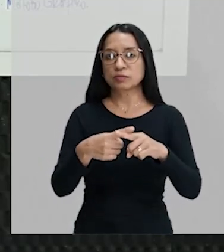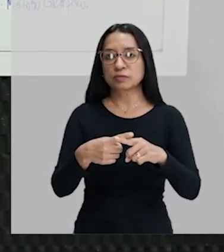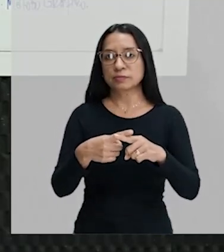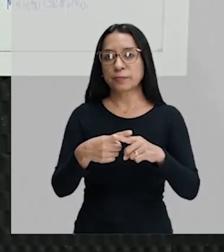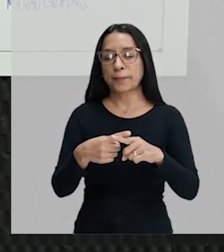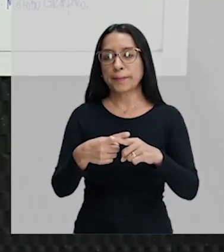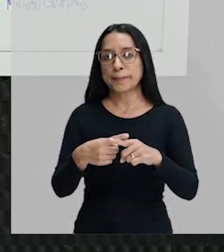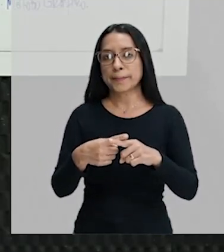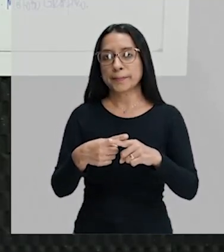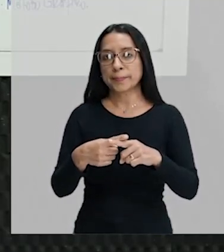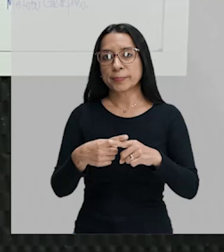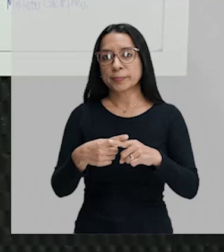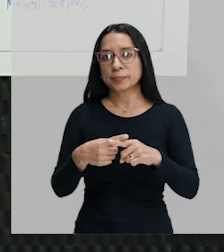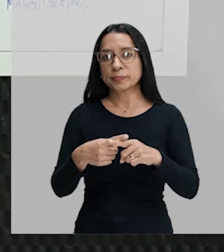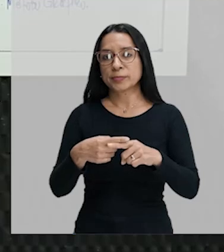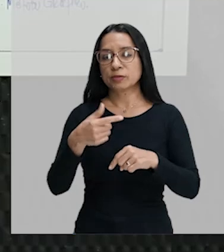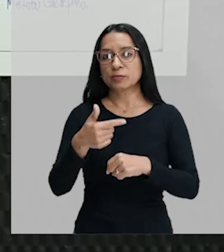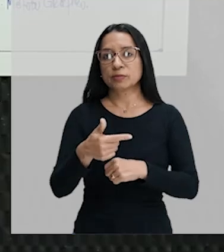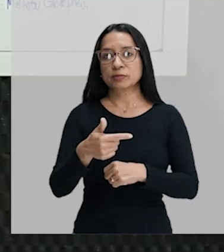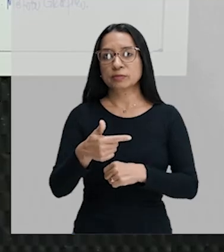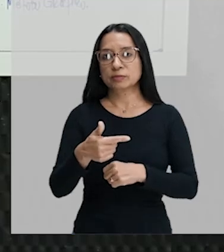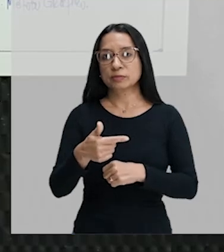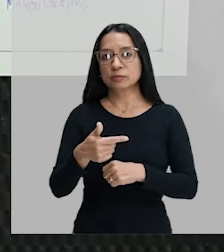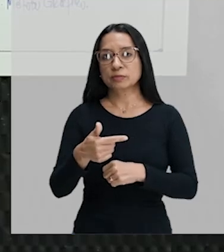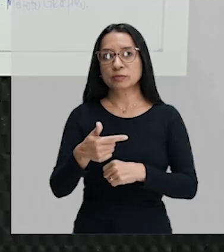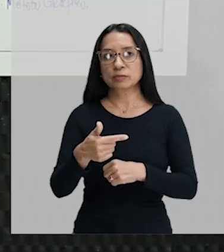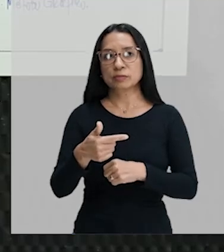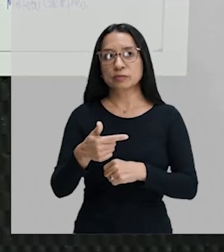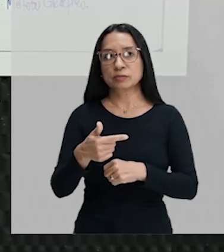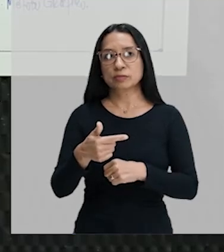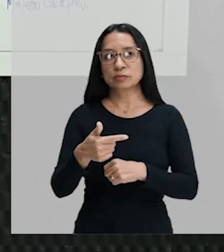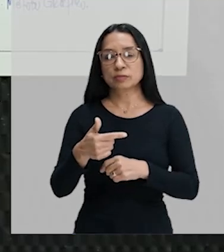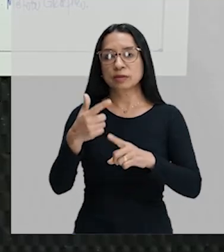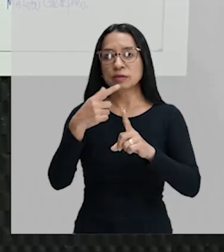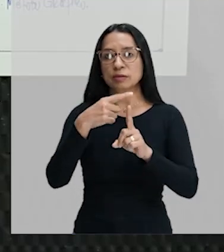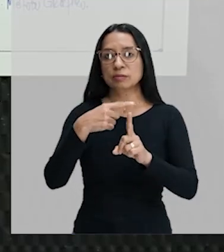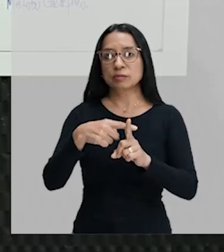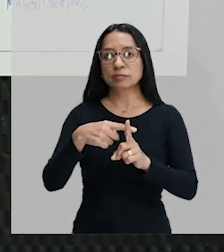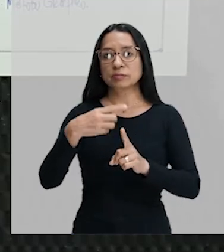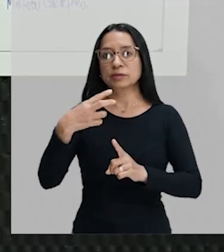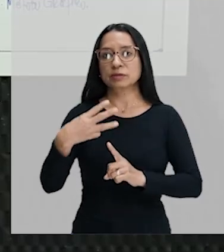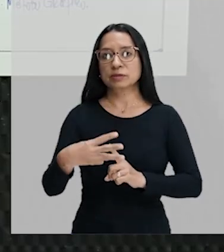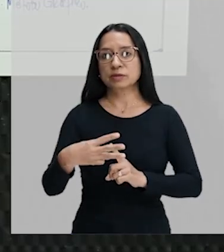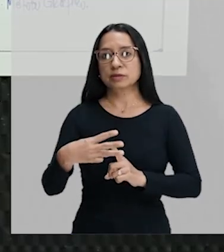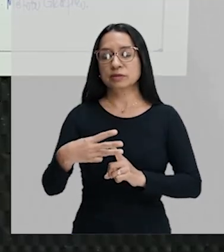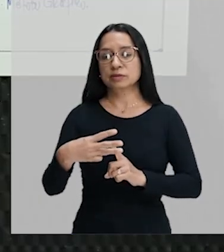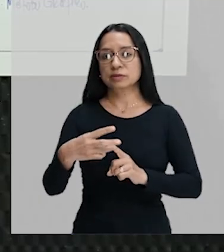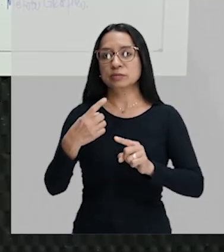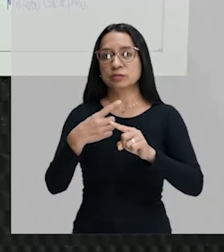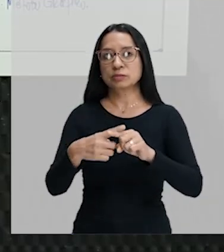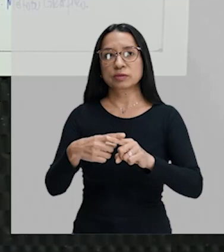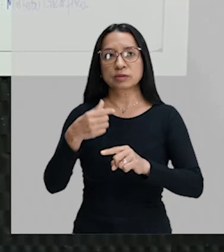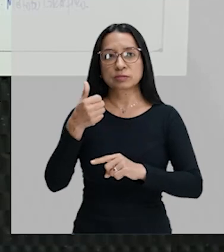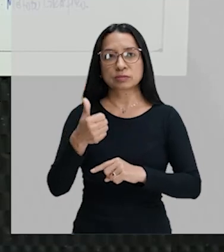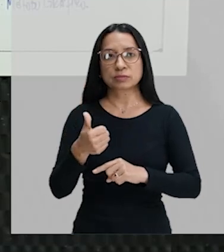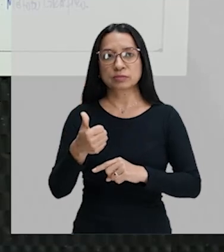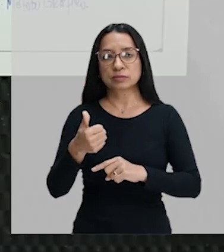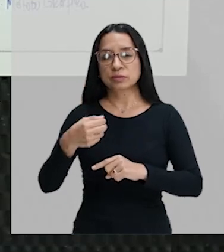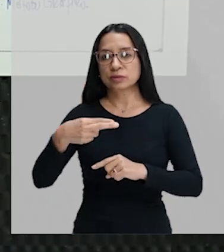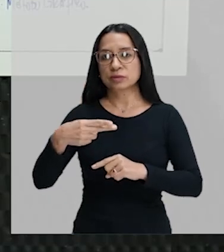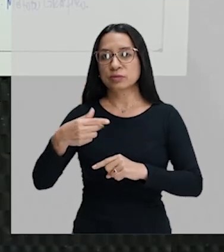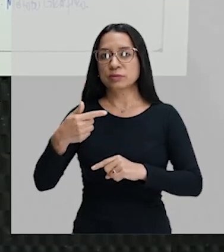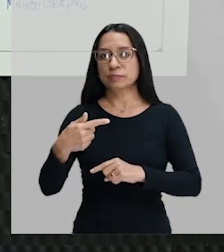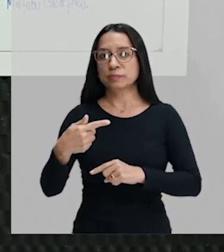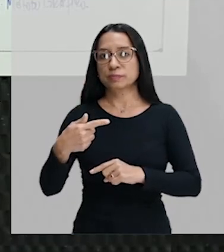multiplicado por 2 mais 3 multiplicado por 1 igual